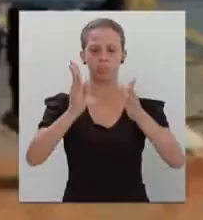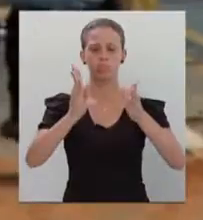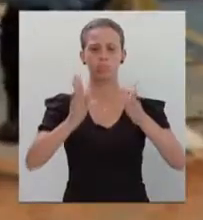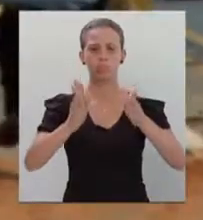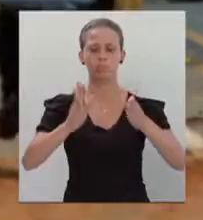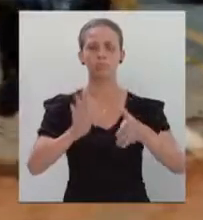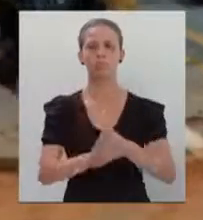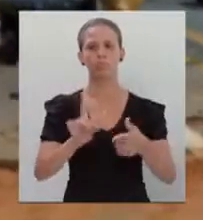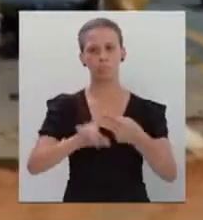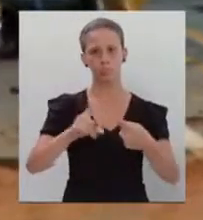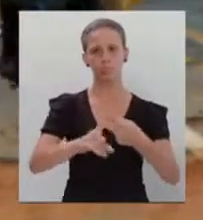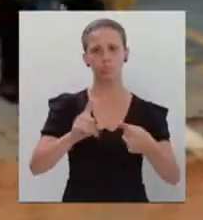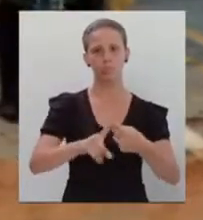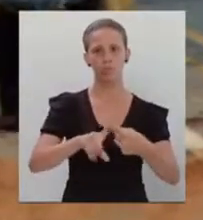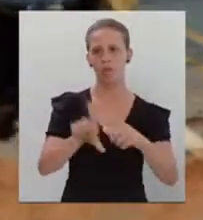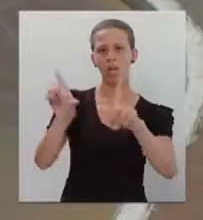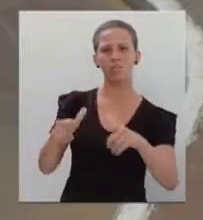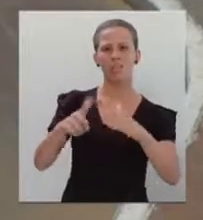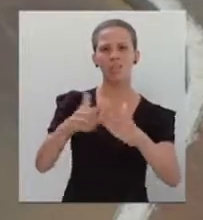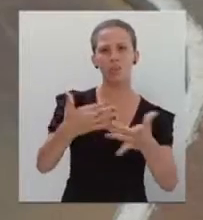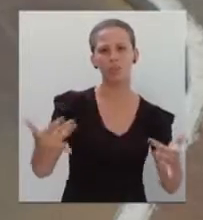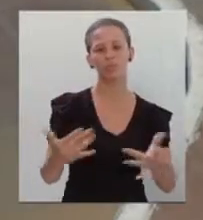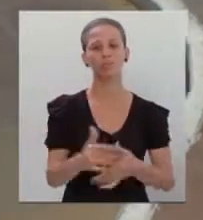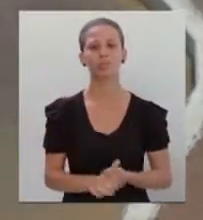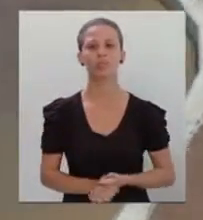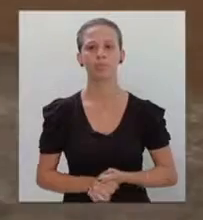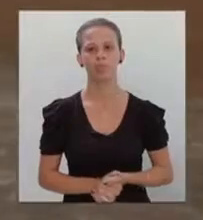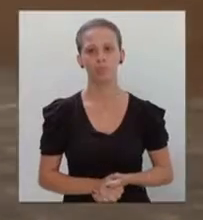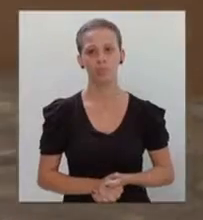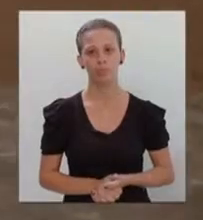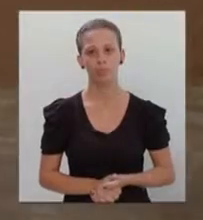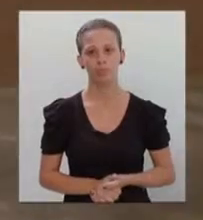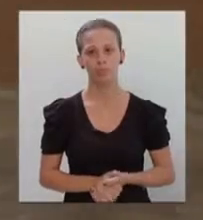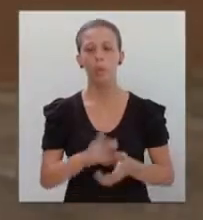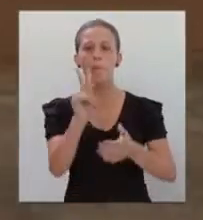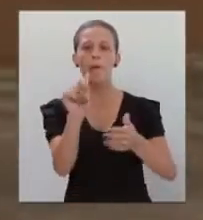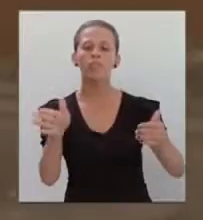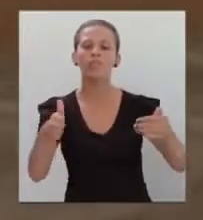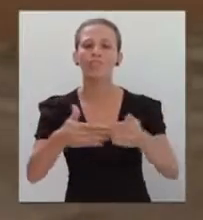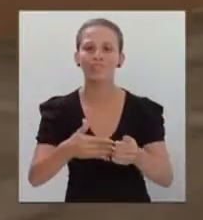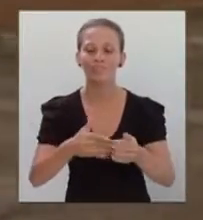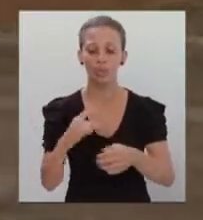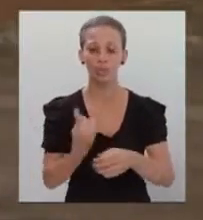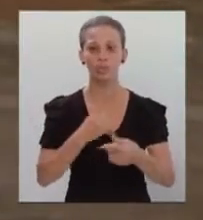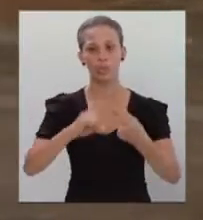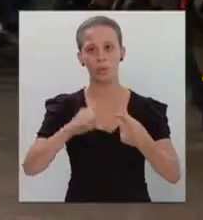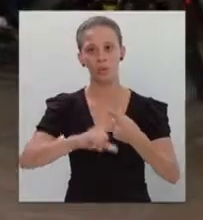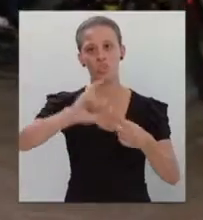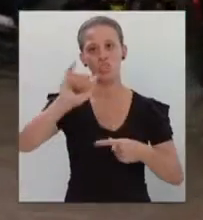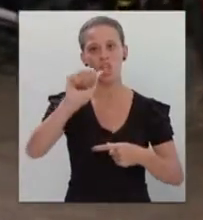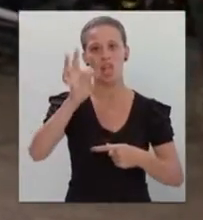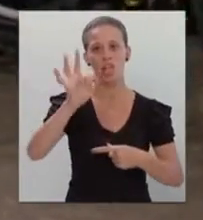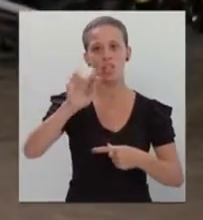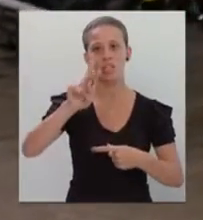pequenos negócios usam a ciclovia como rota. Para fechar, estivemos na Orla de